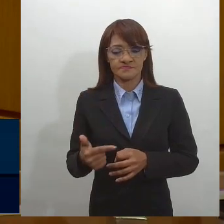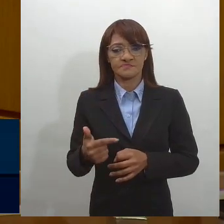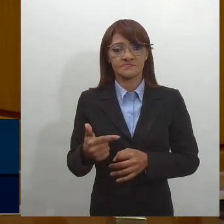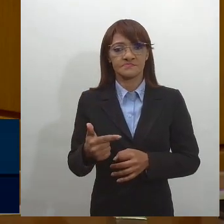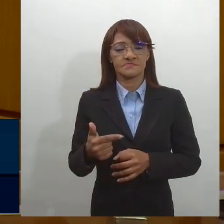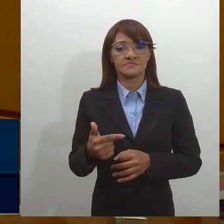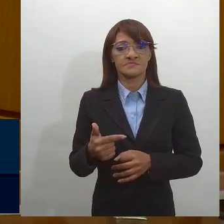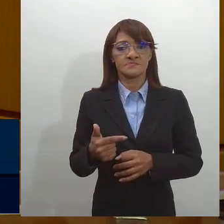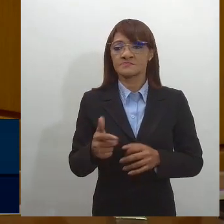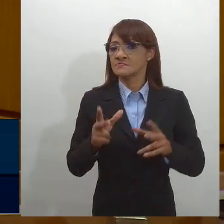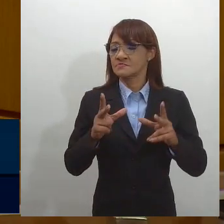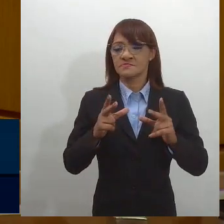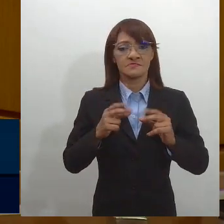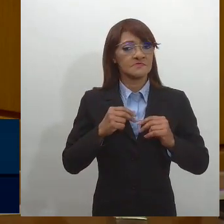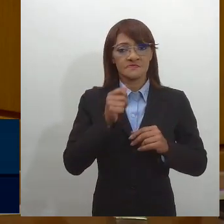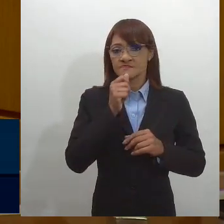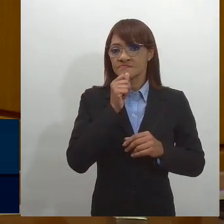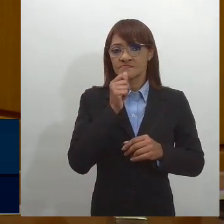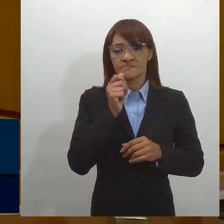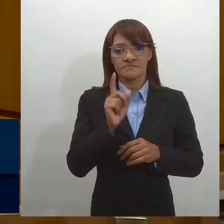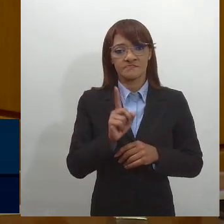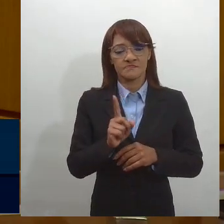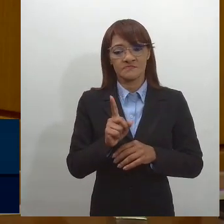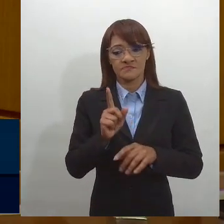a Lei Federal